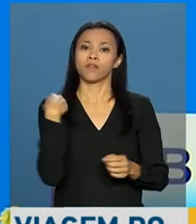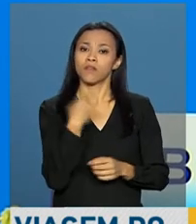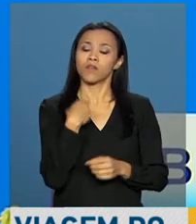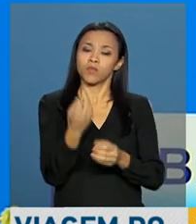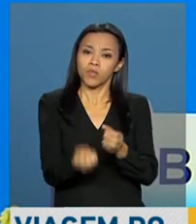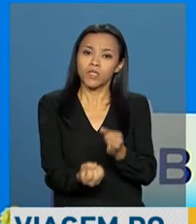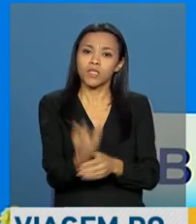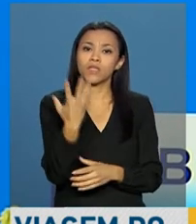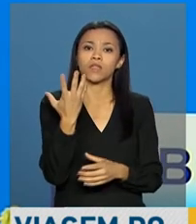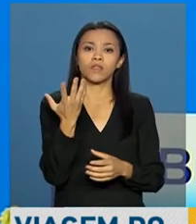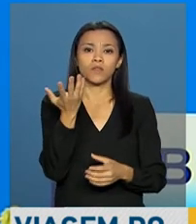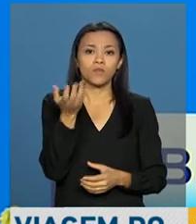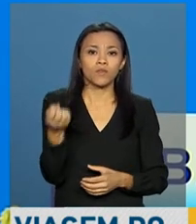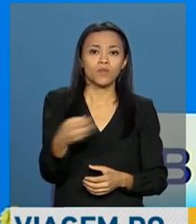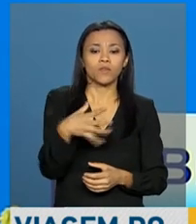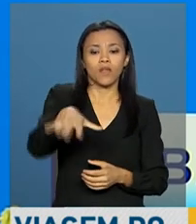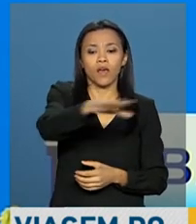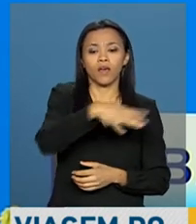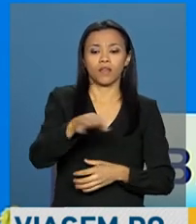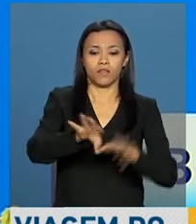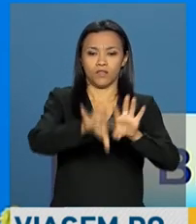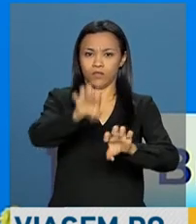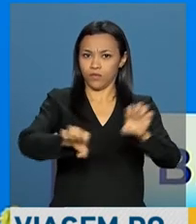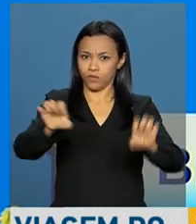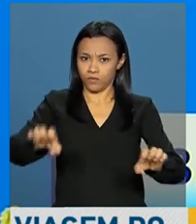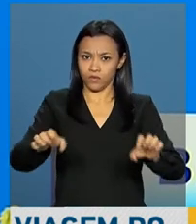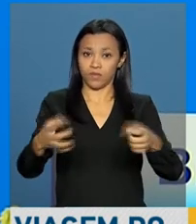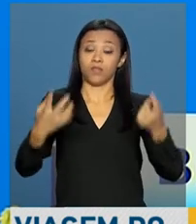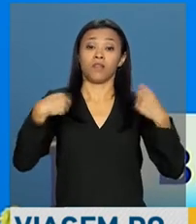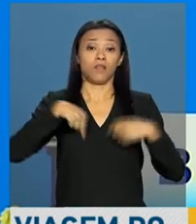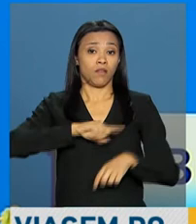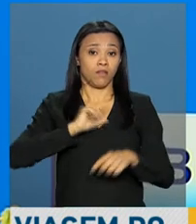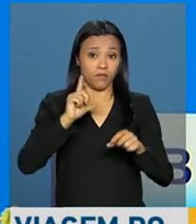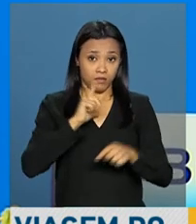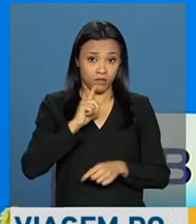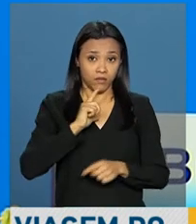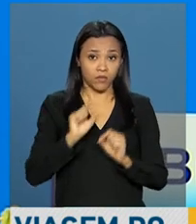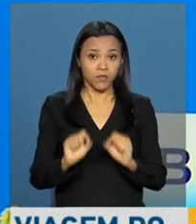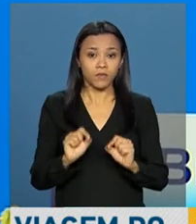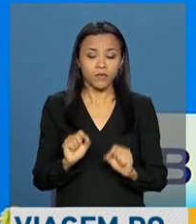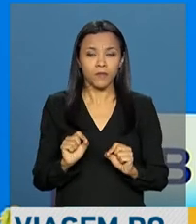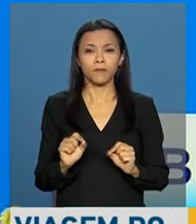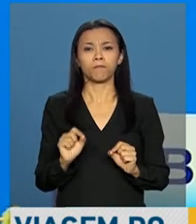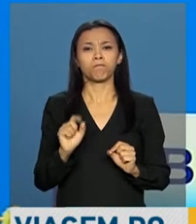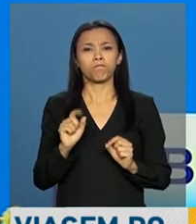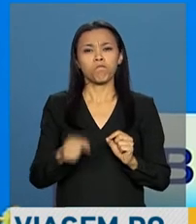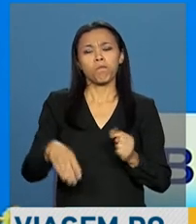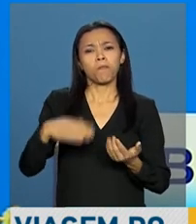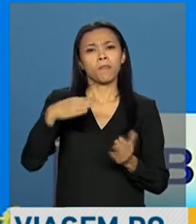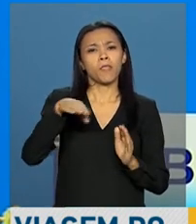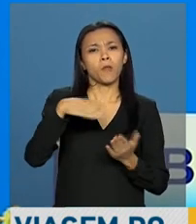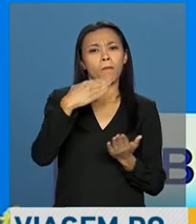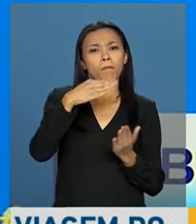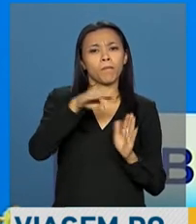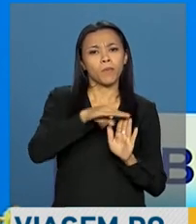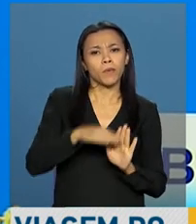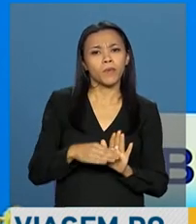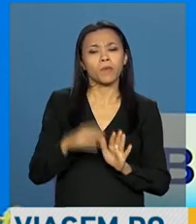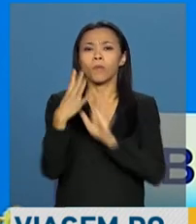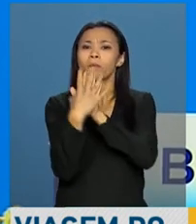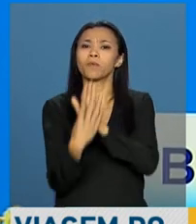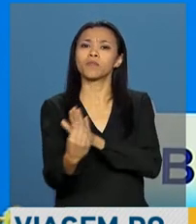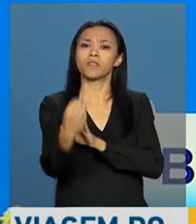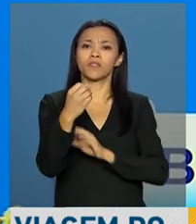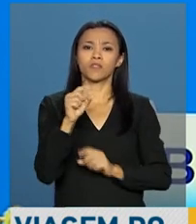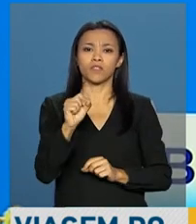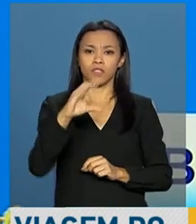investimentos em infraestrutura. Temos conduzido ambicioso programa de concessões